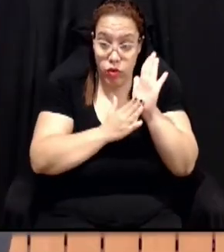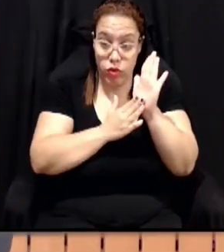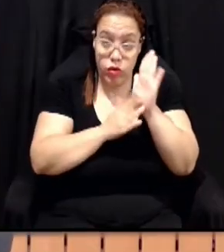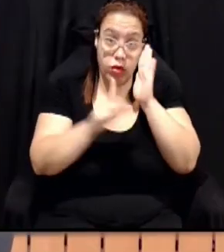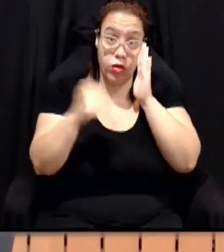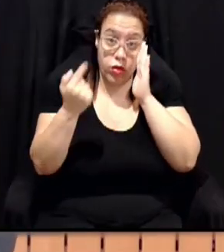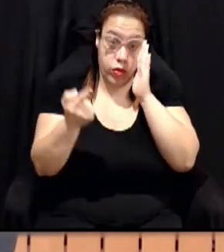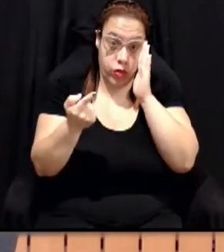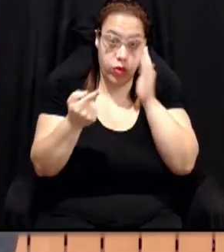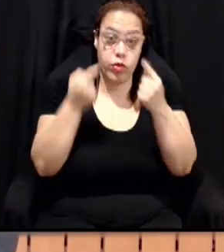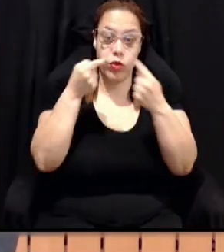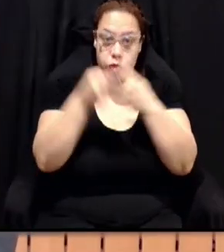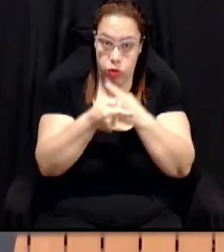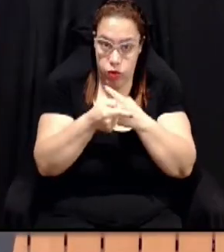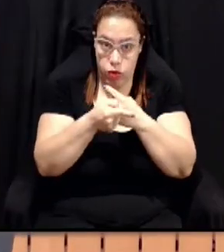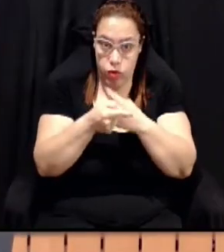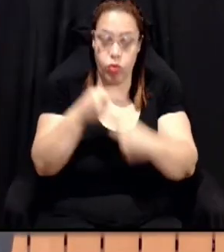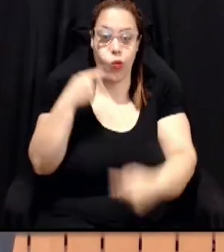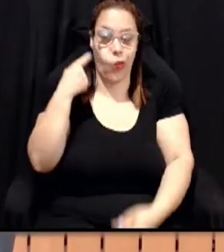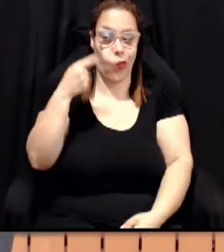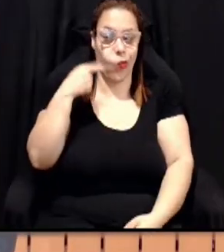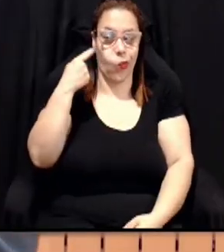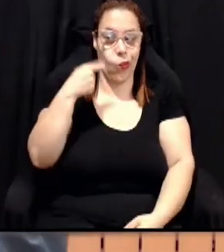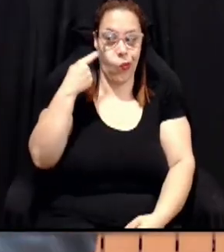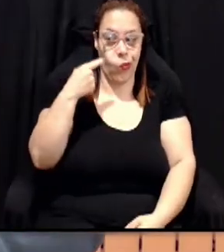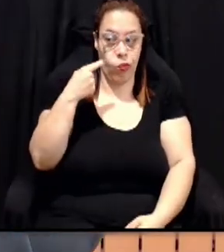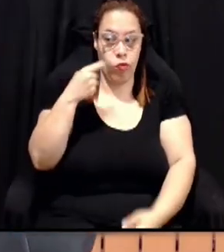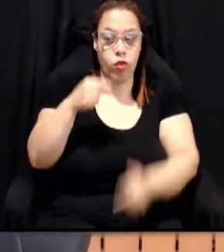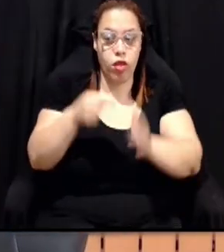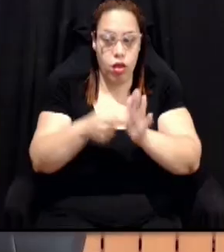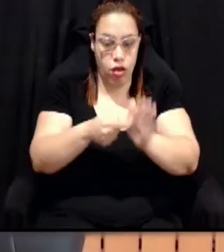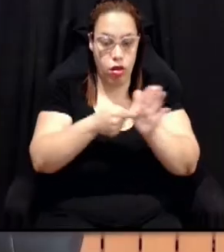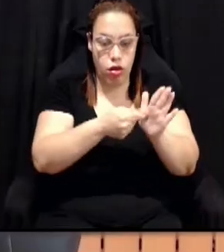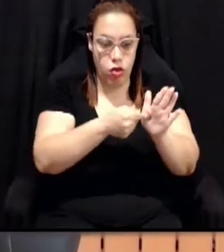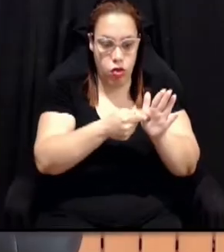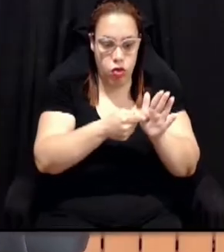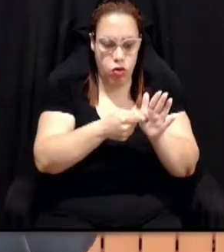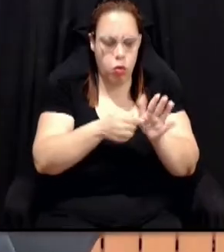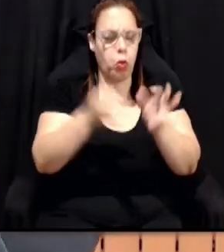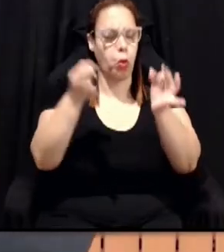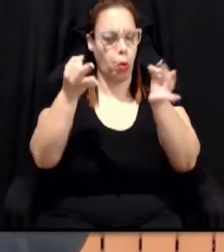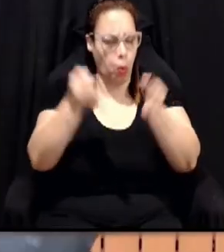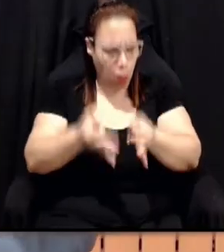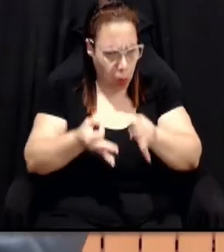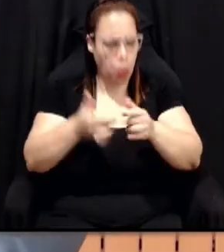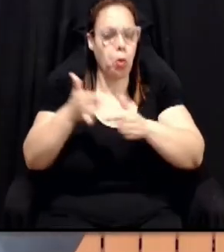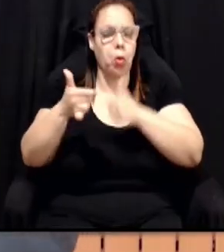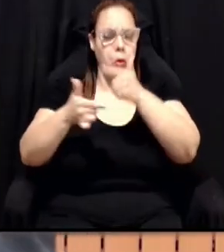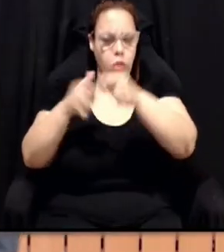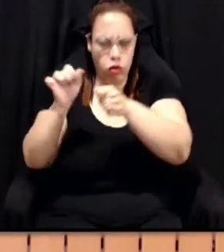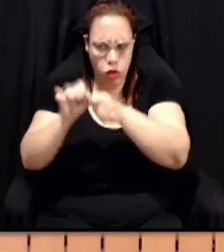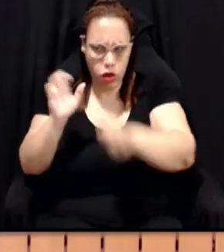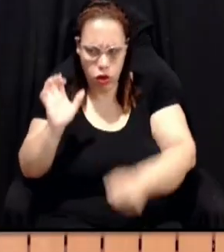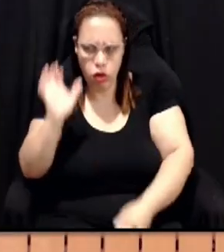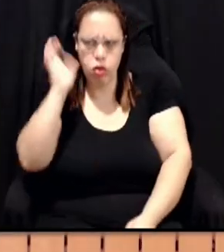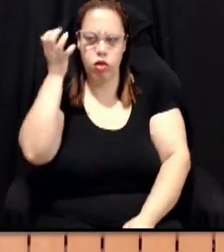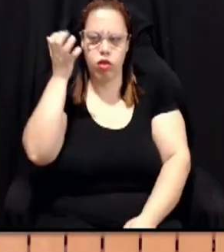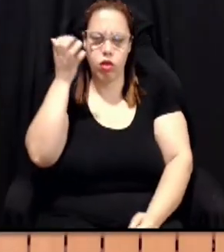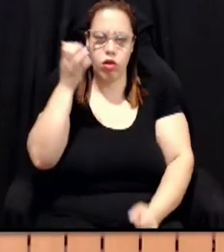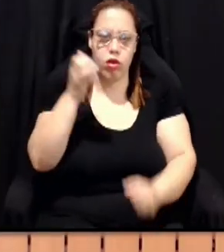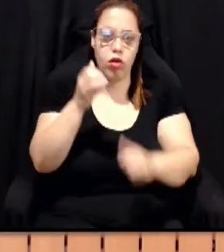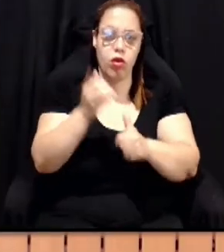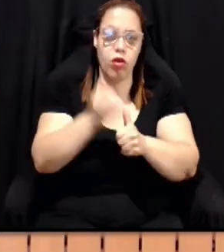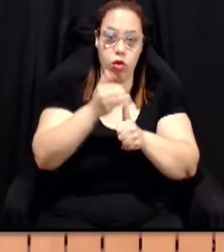contrapostas pelo advogado, demonstraram a lisura, o trabalho que foi feito durante o mandato do governo